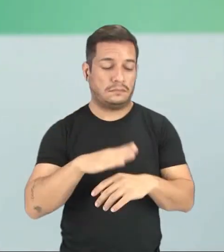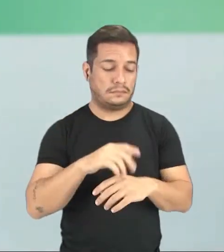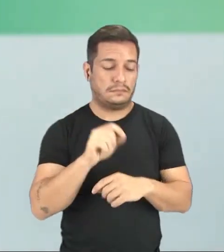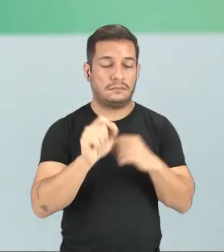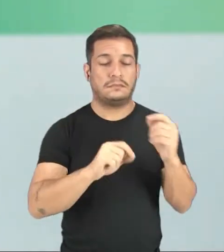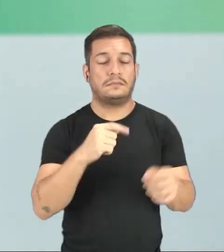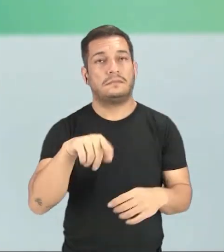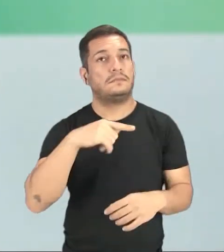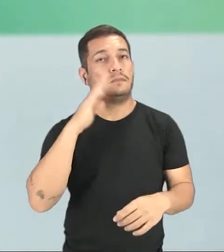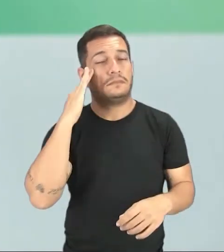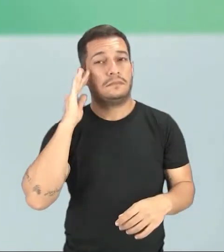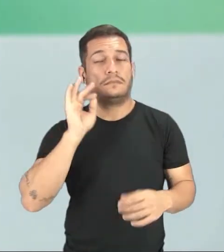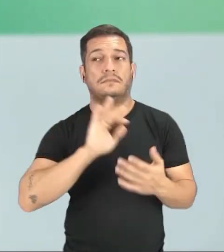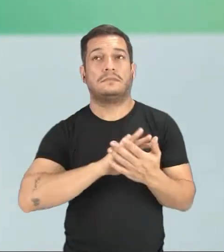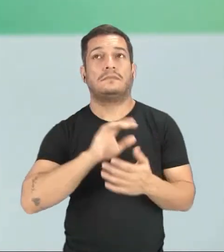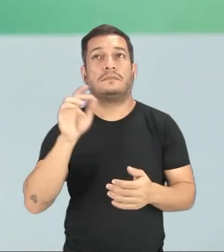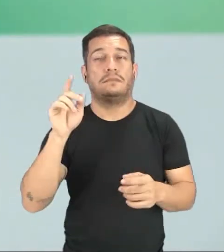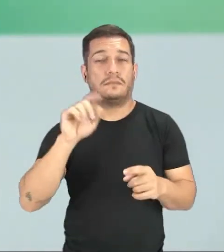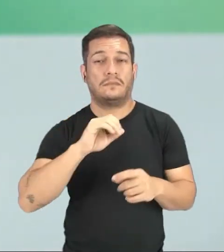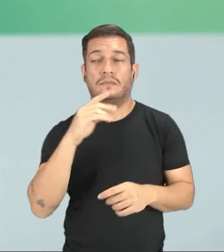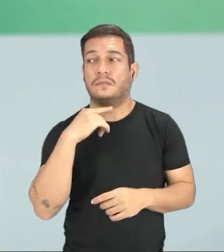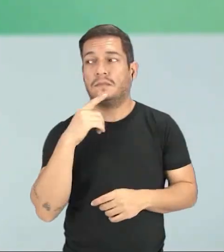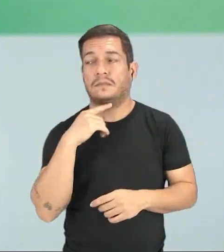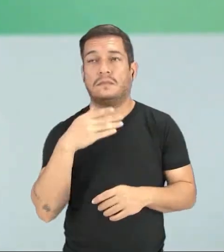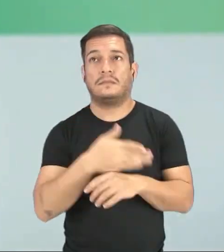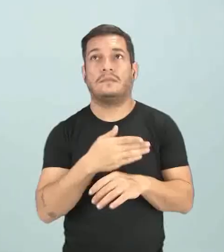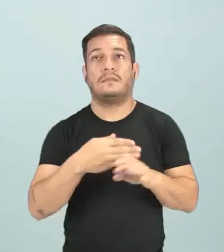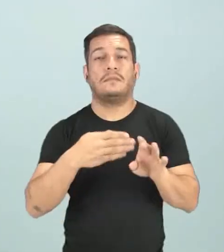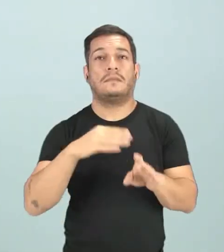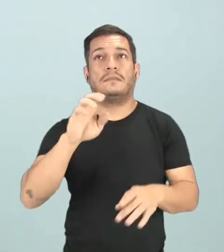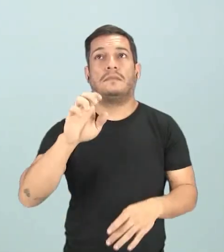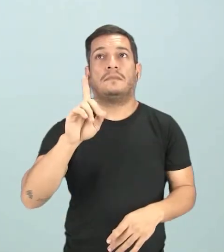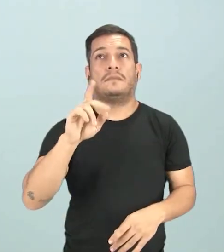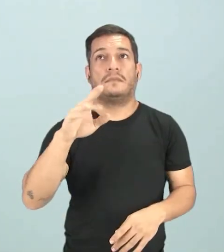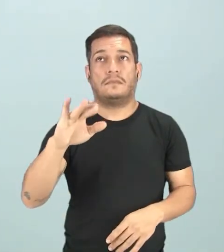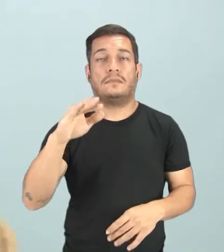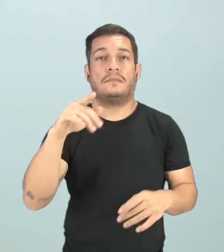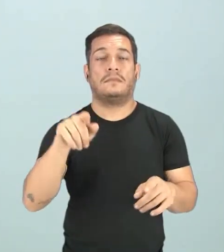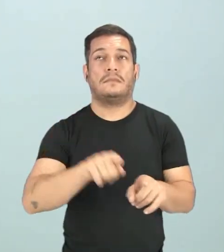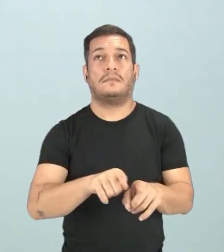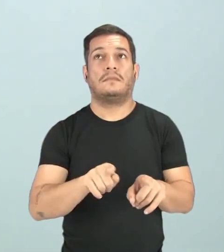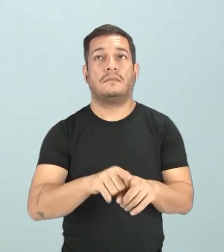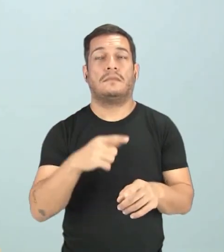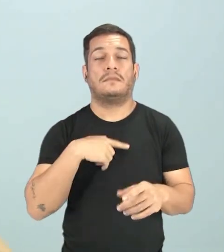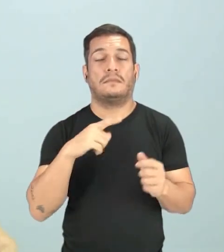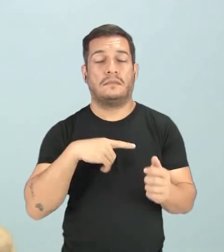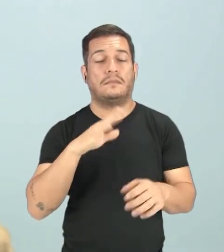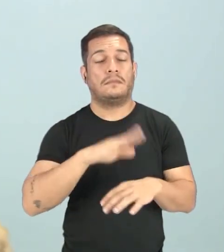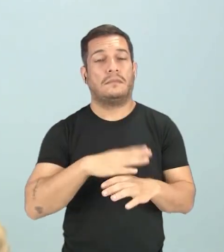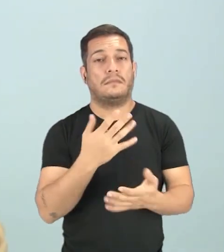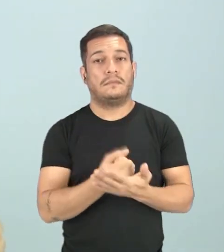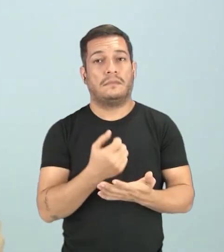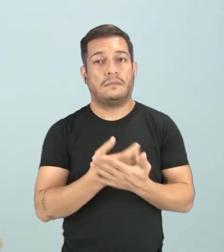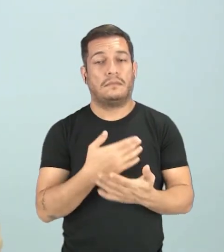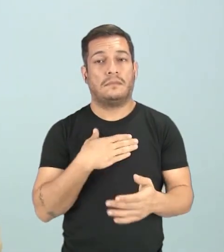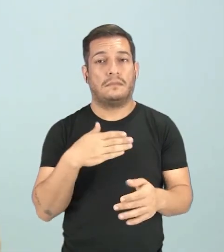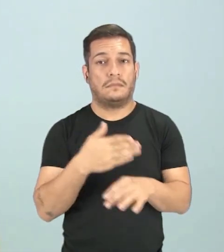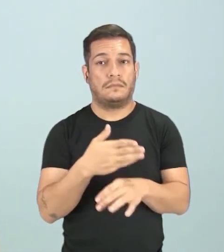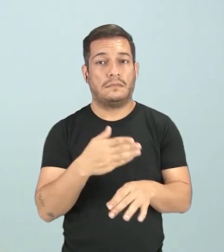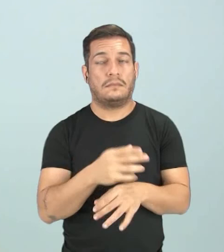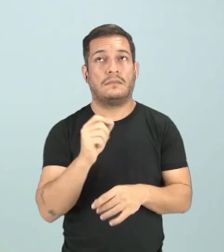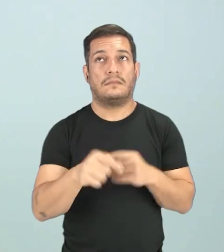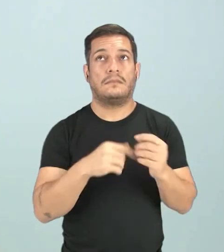que você não entendeu e ficou alguma dúvida, acessando a nossa plataforma Eduque, né, para poder ter mais uma